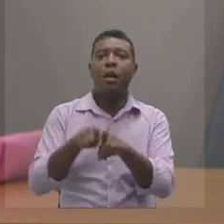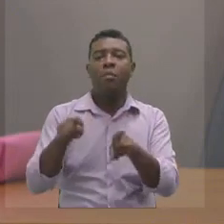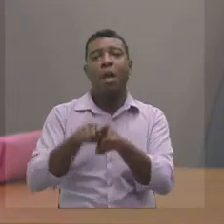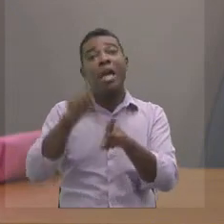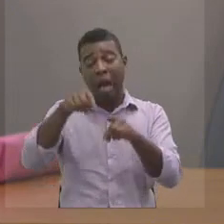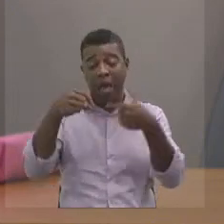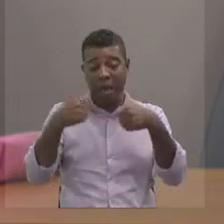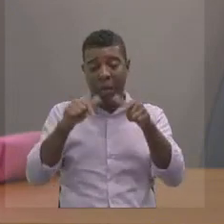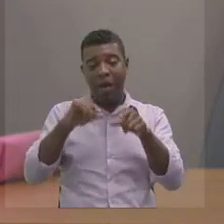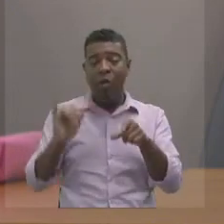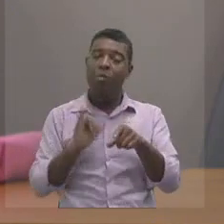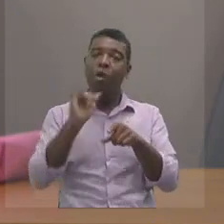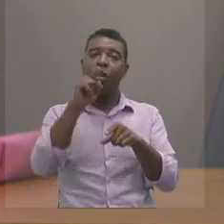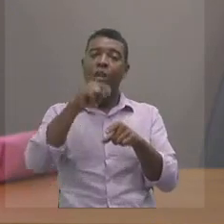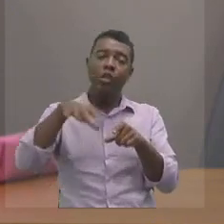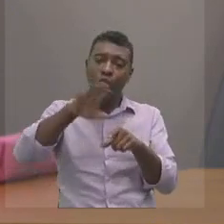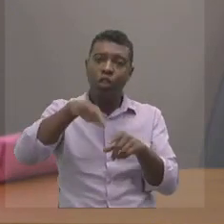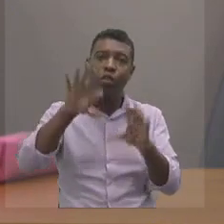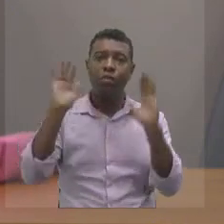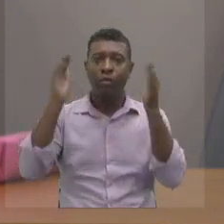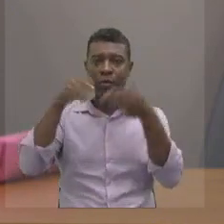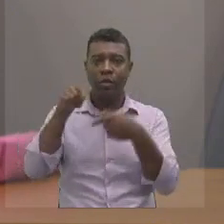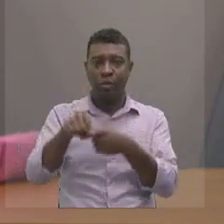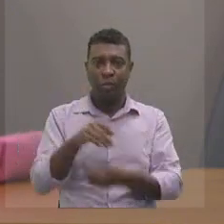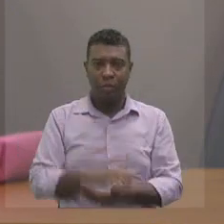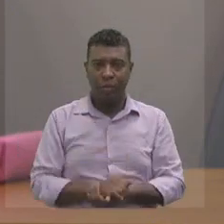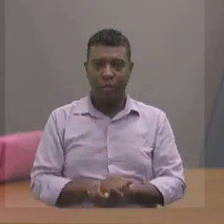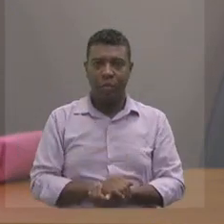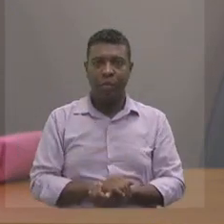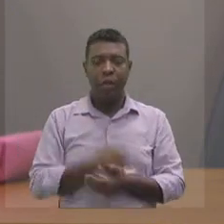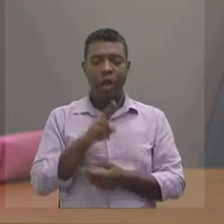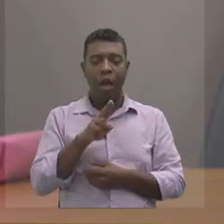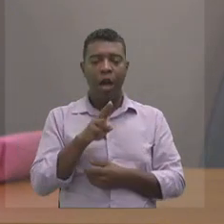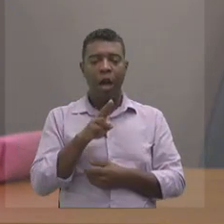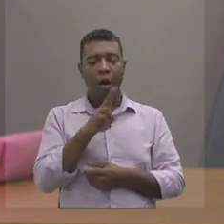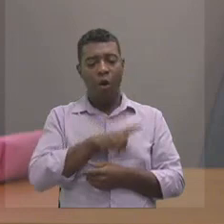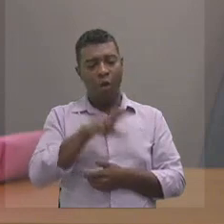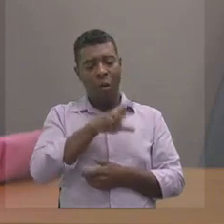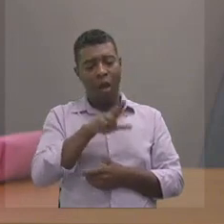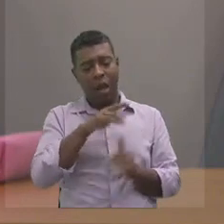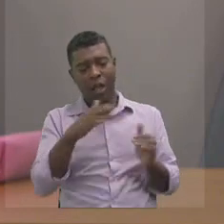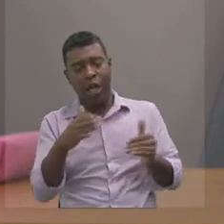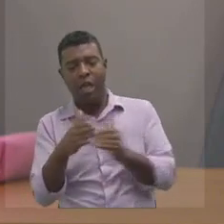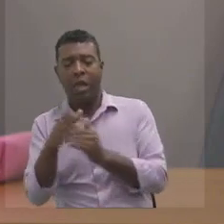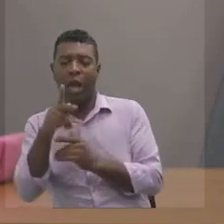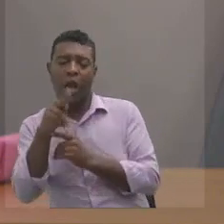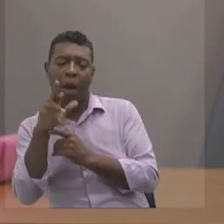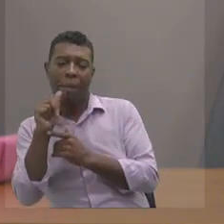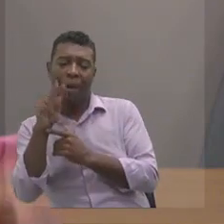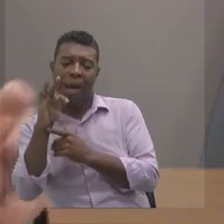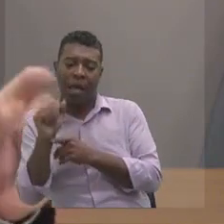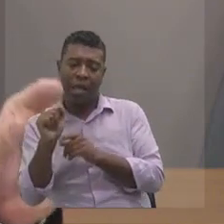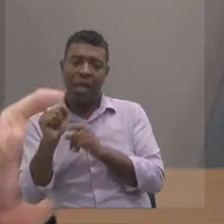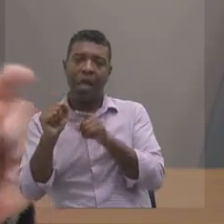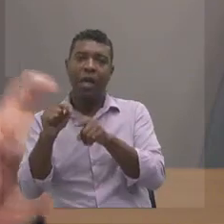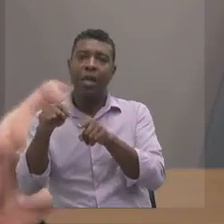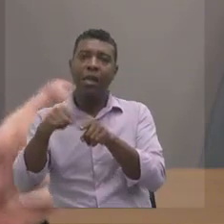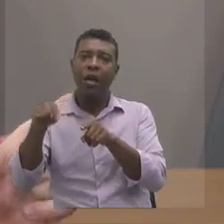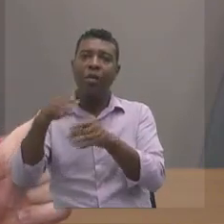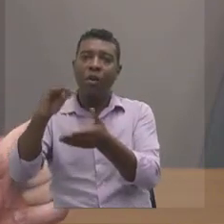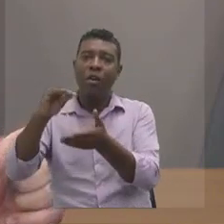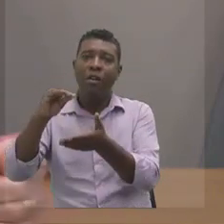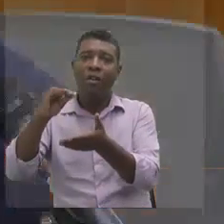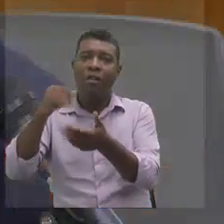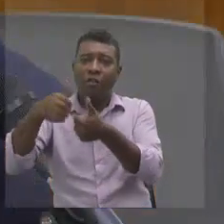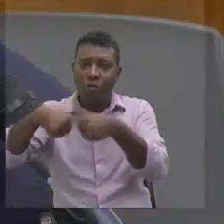relevante nesse sentido Uberlândia prata que são mencionou né a gente concluiu a obra né e eu entendi que de prata então ficou faltando é um pedacinho